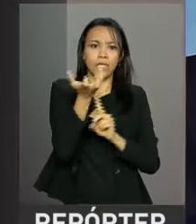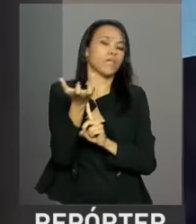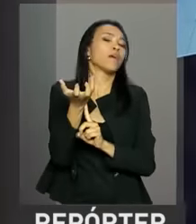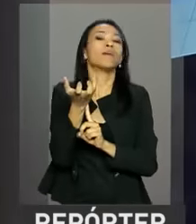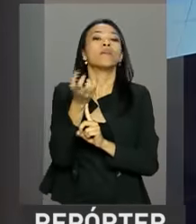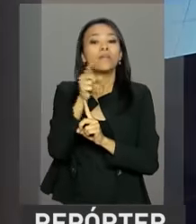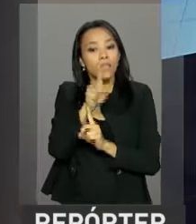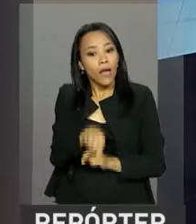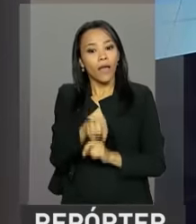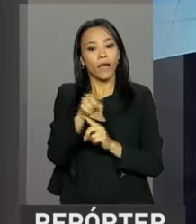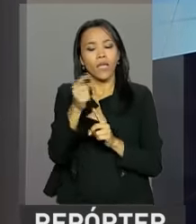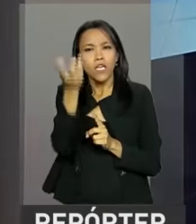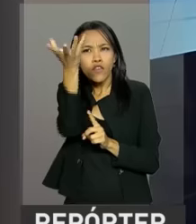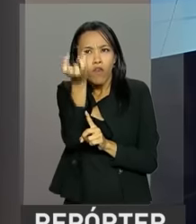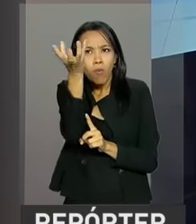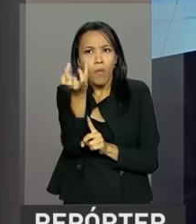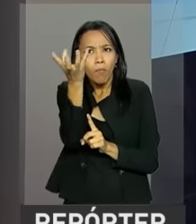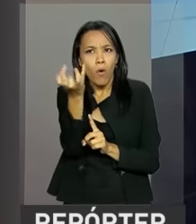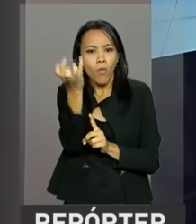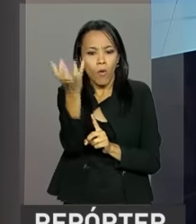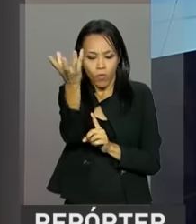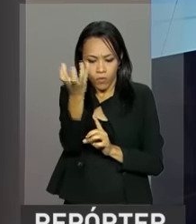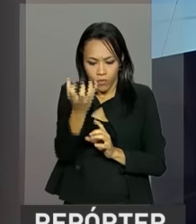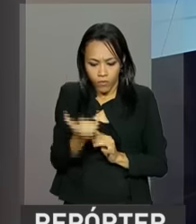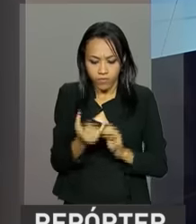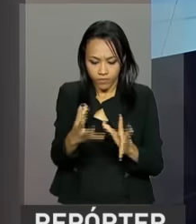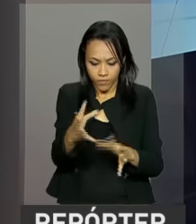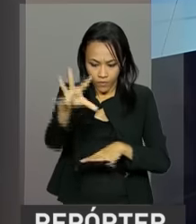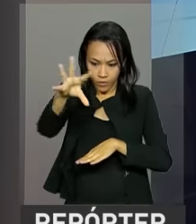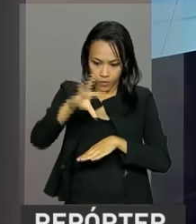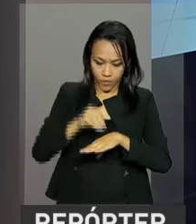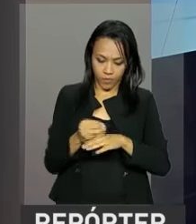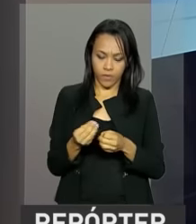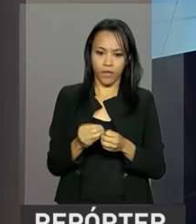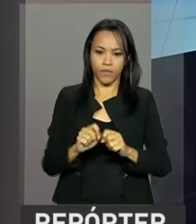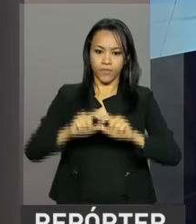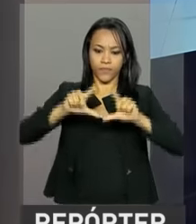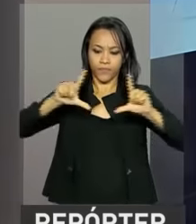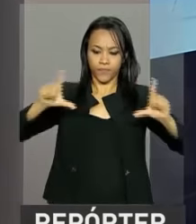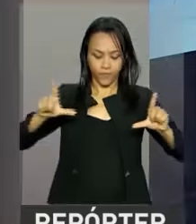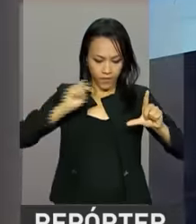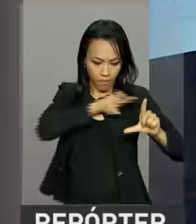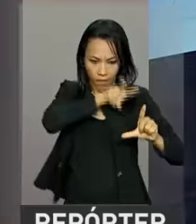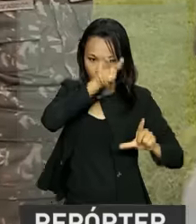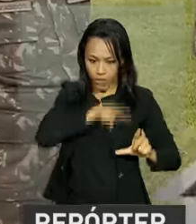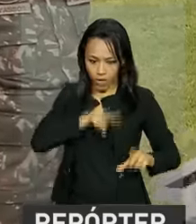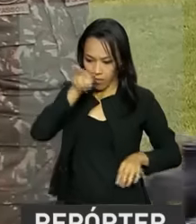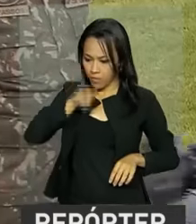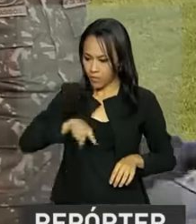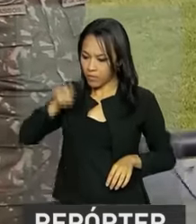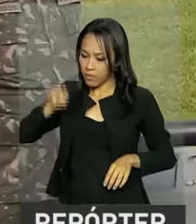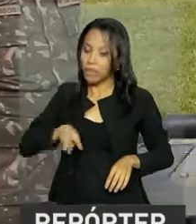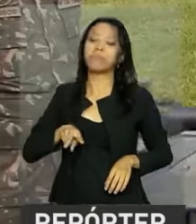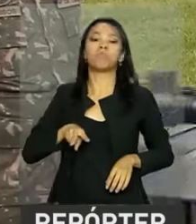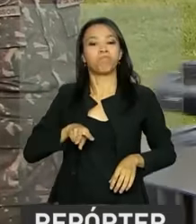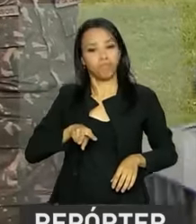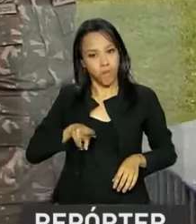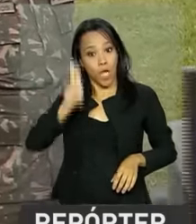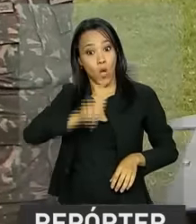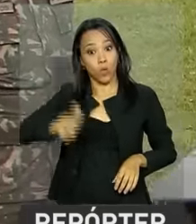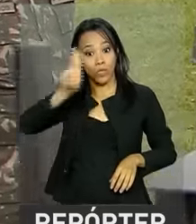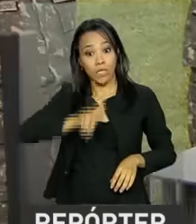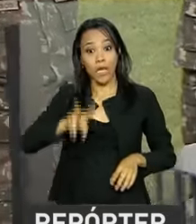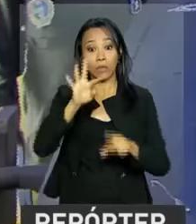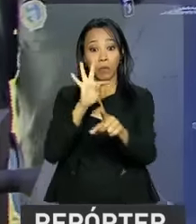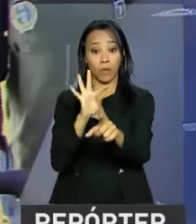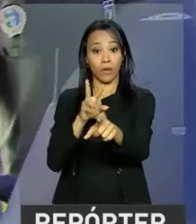exclusiva transmite dados voz e imagens em tempo real para as bases militares são usados radares